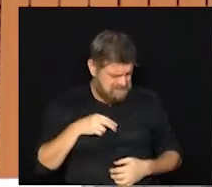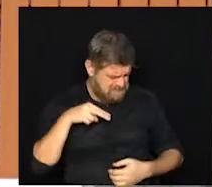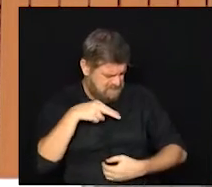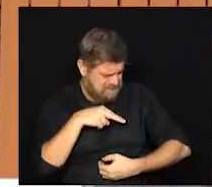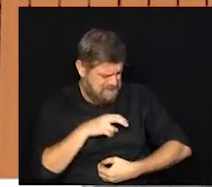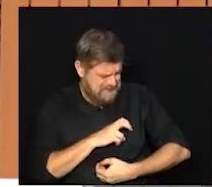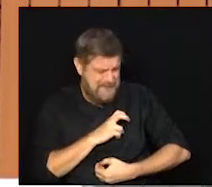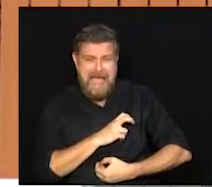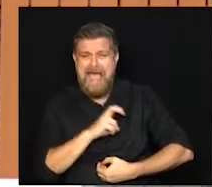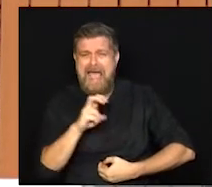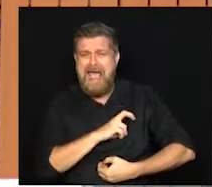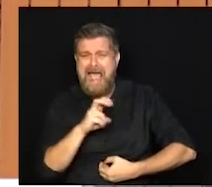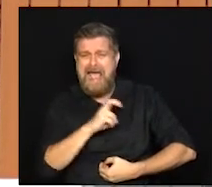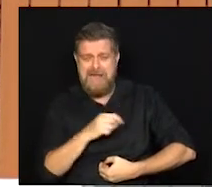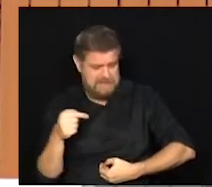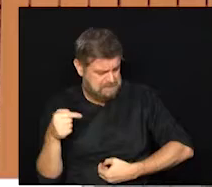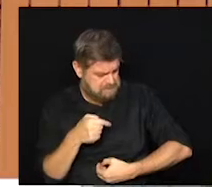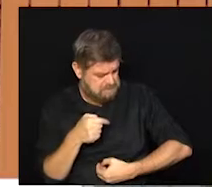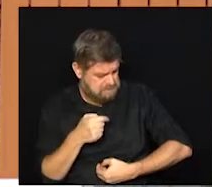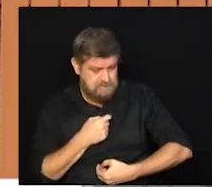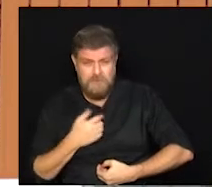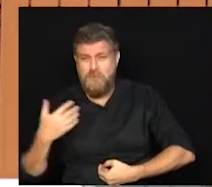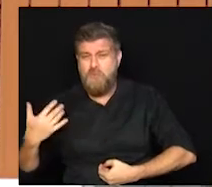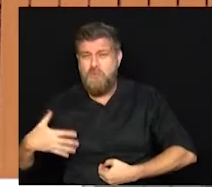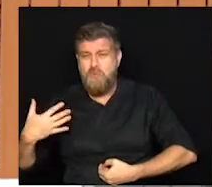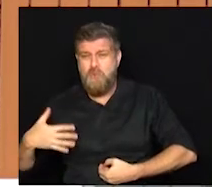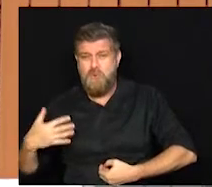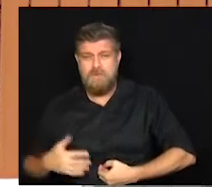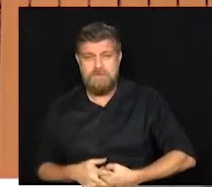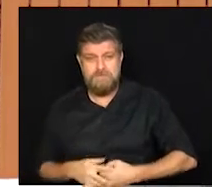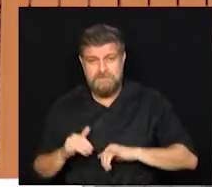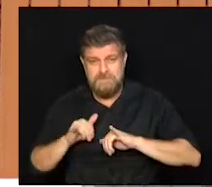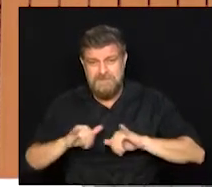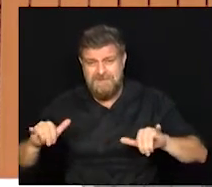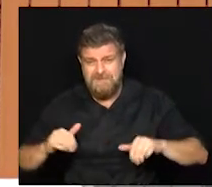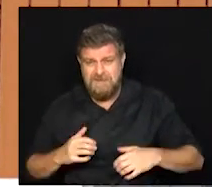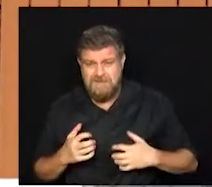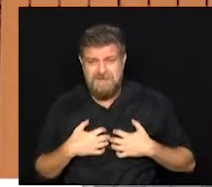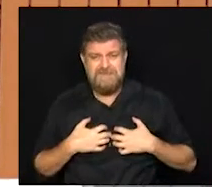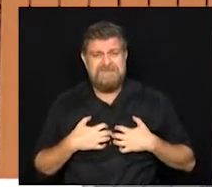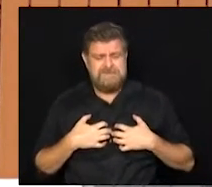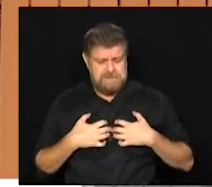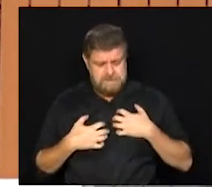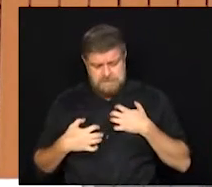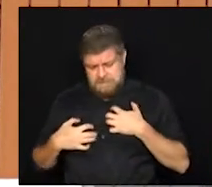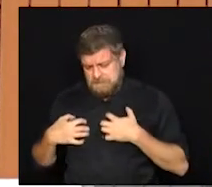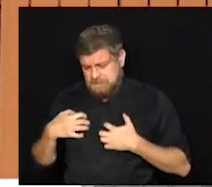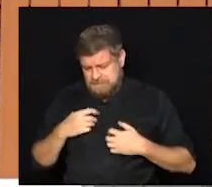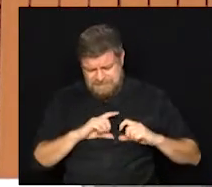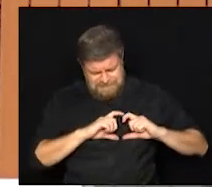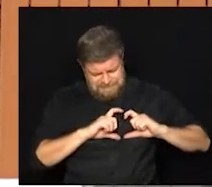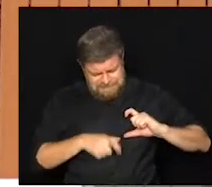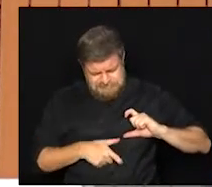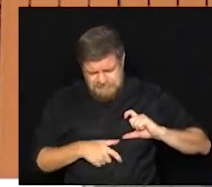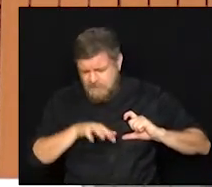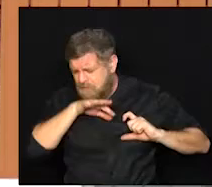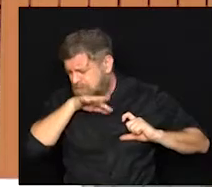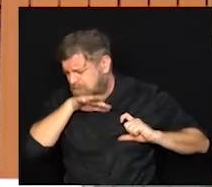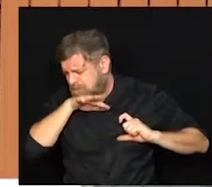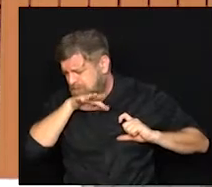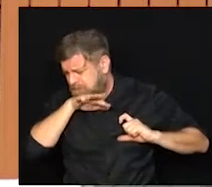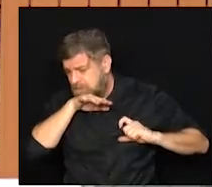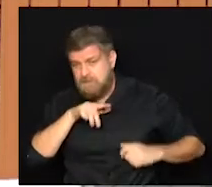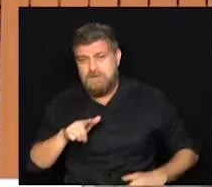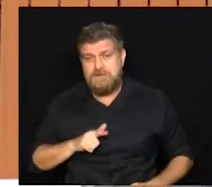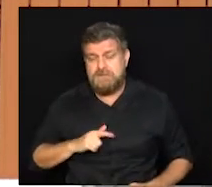você, para vocês também que estão nos ouvindo, a sensação é horrível. Eu não vou mentir, teve dia de falar